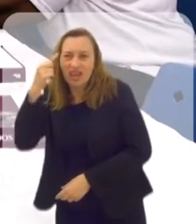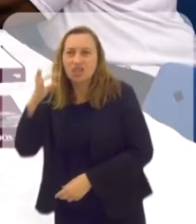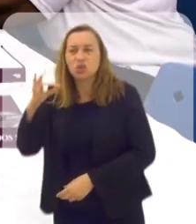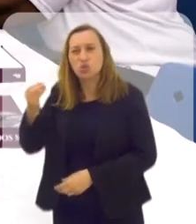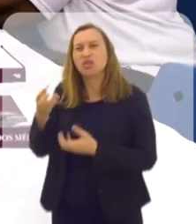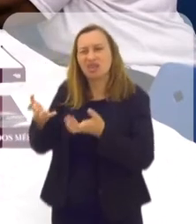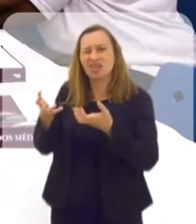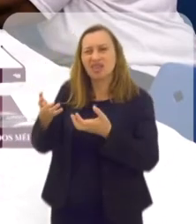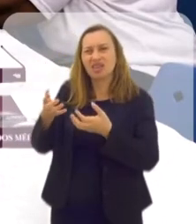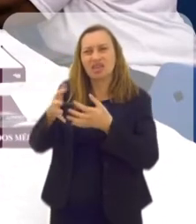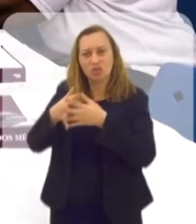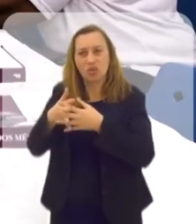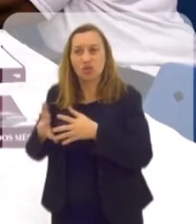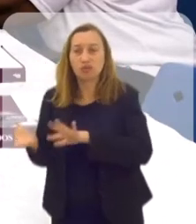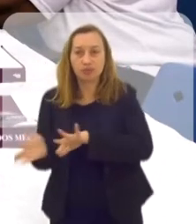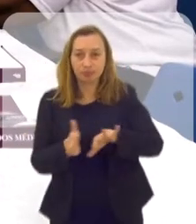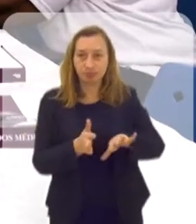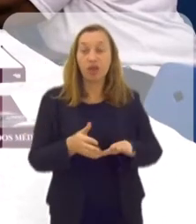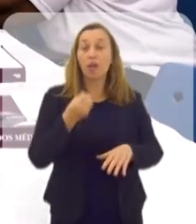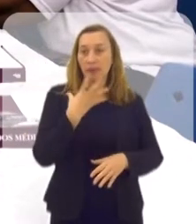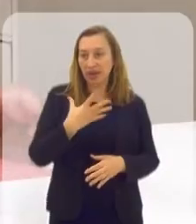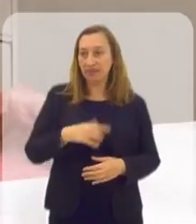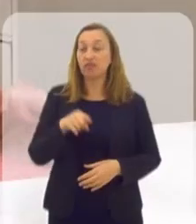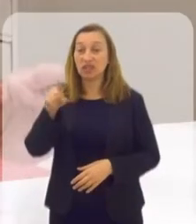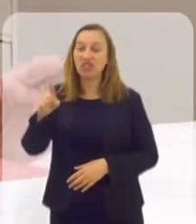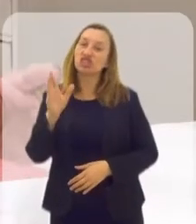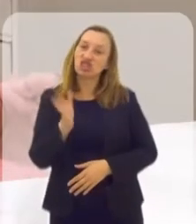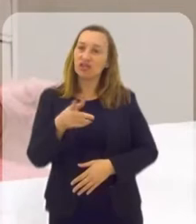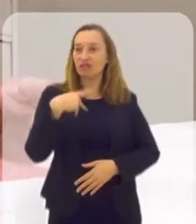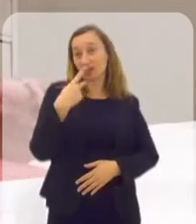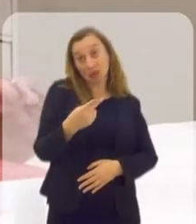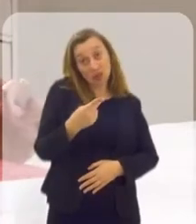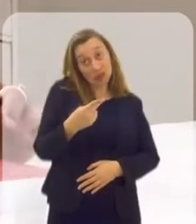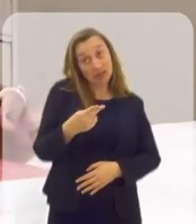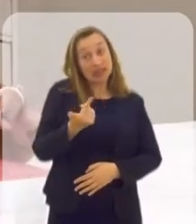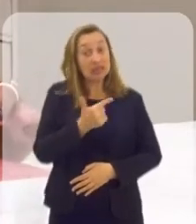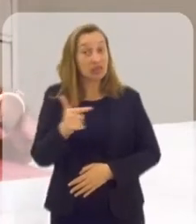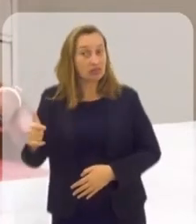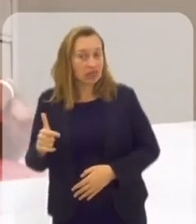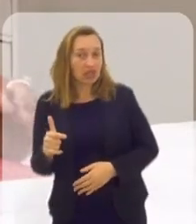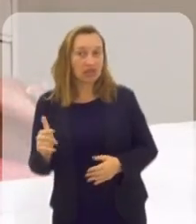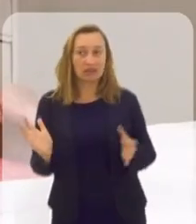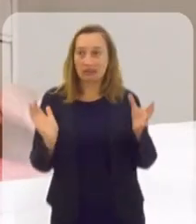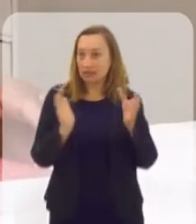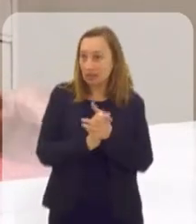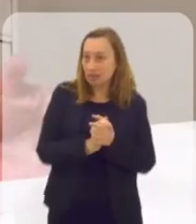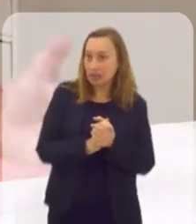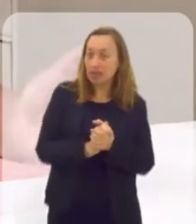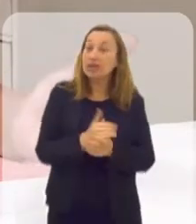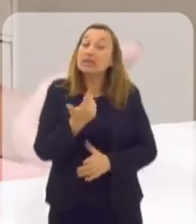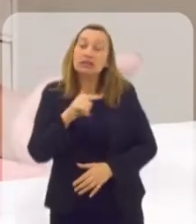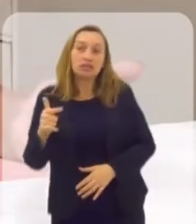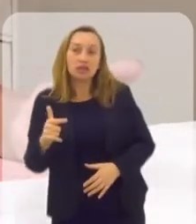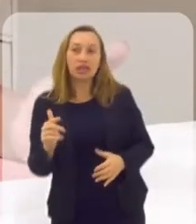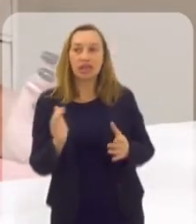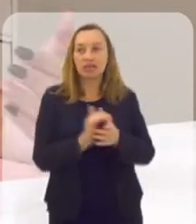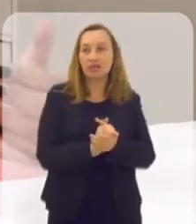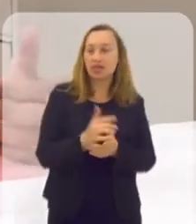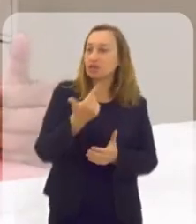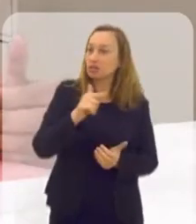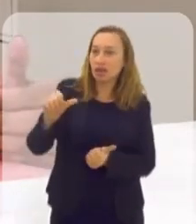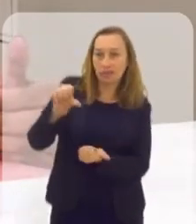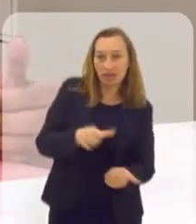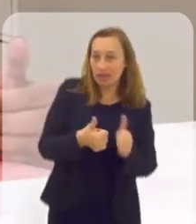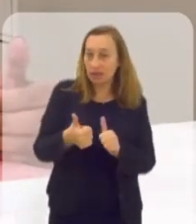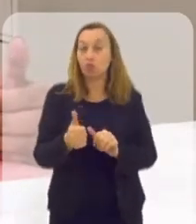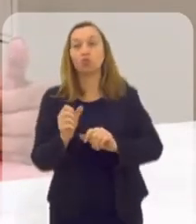daquilo que ela realmente queria. Isso aí. Bem. Então você já me disse que não tem sacramento. Não. Se não tem casamento, não